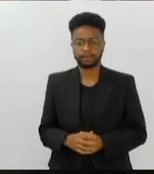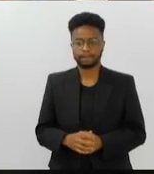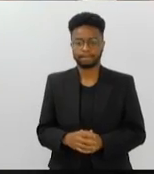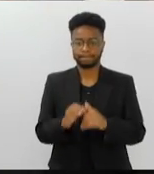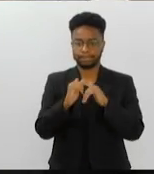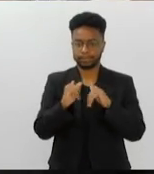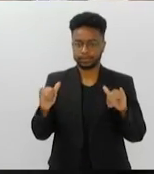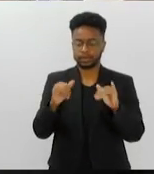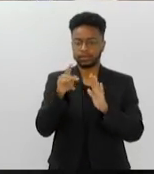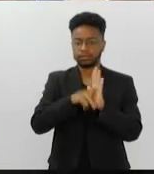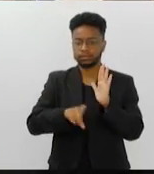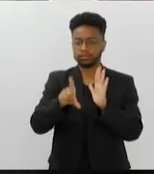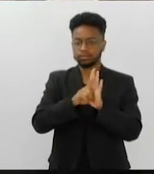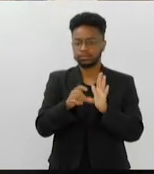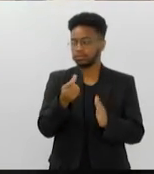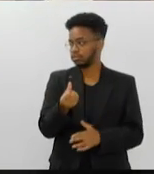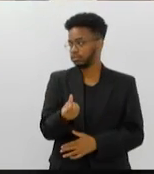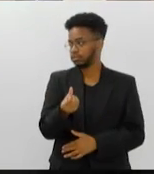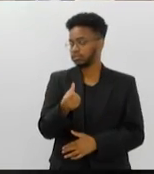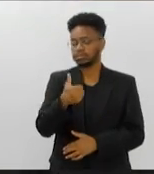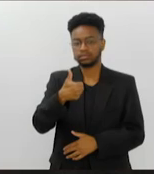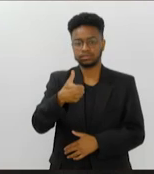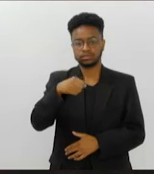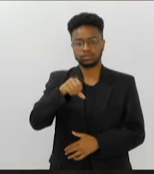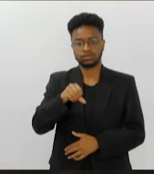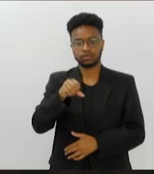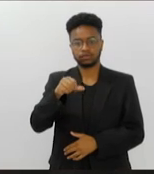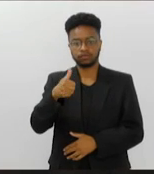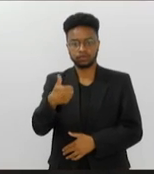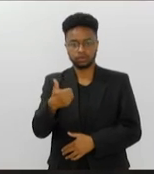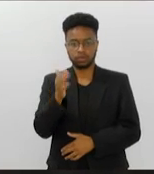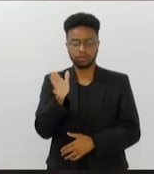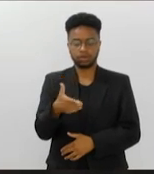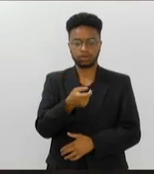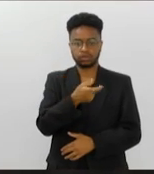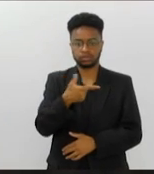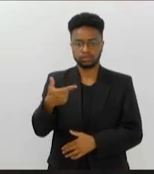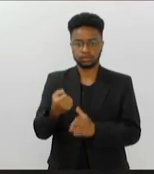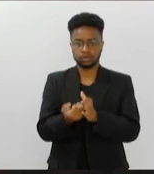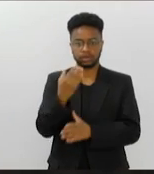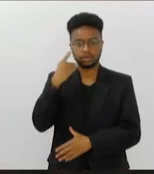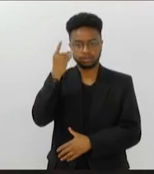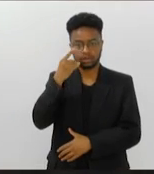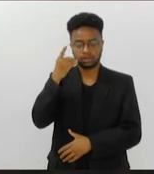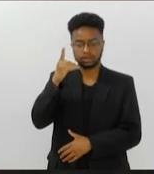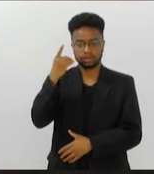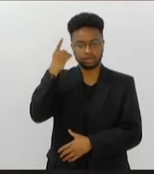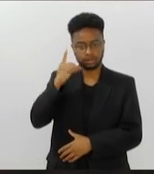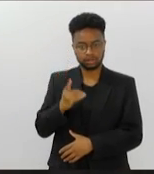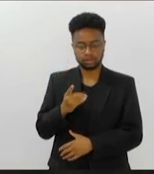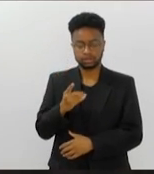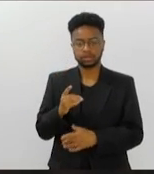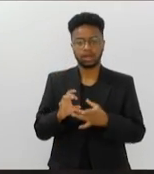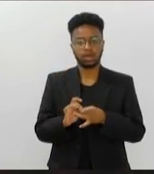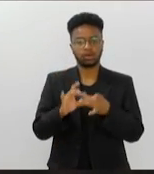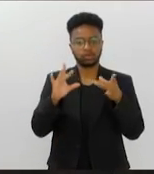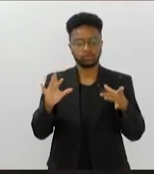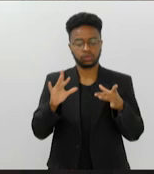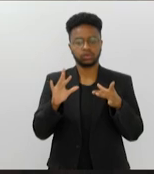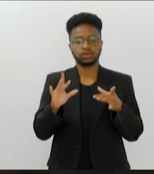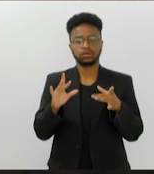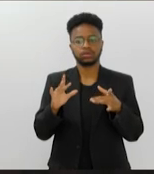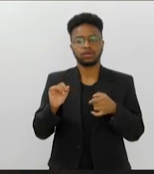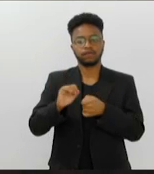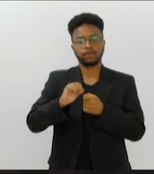Anuncio o projeto de lei número 6.191 de 2022, de autoria da deputada Dani Monteiro, que autoriza a realização